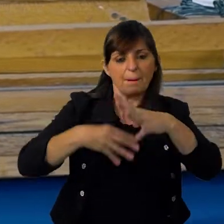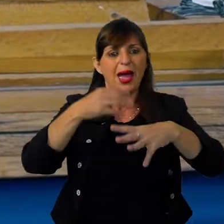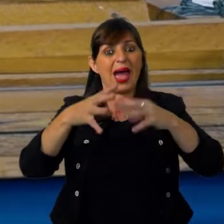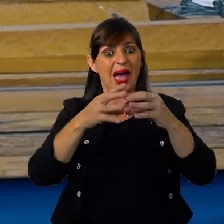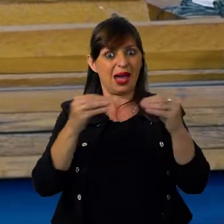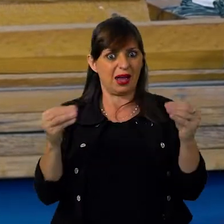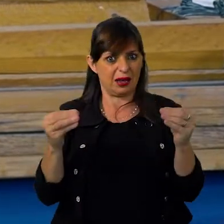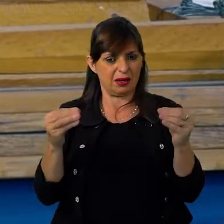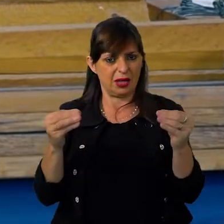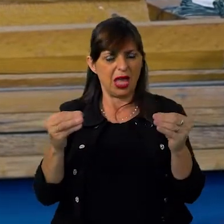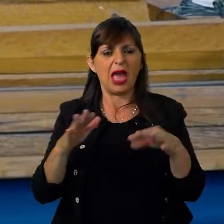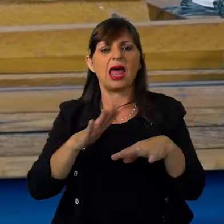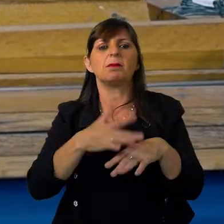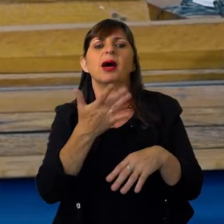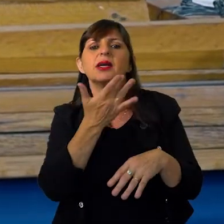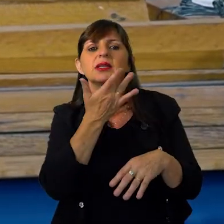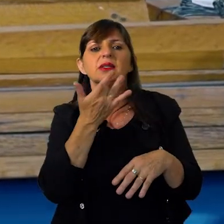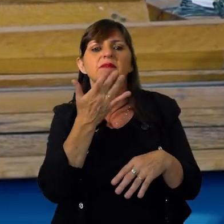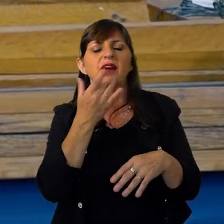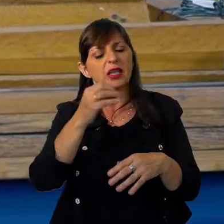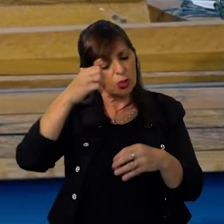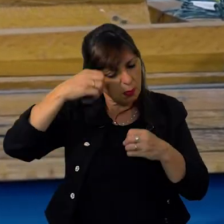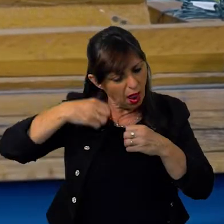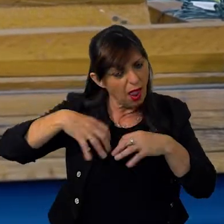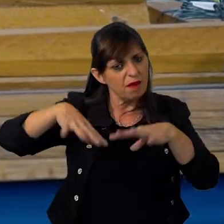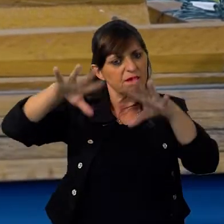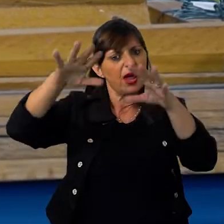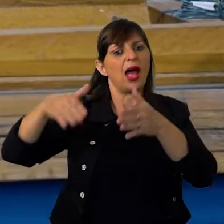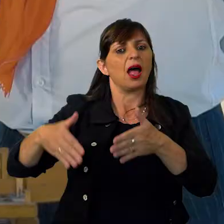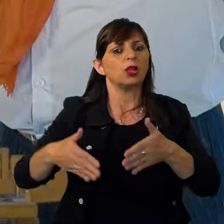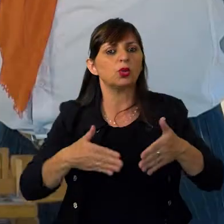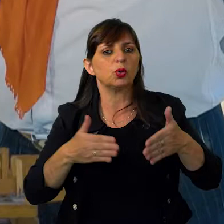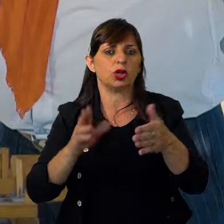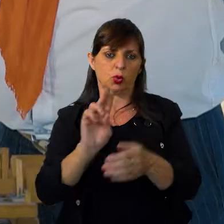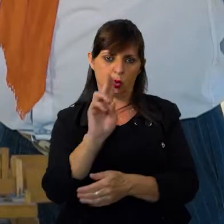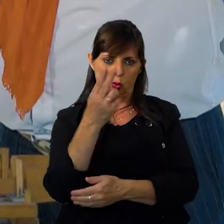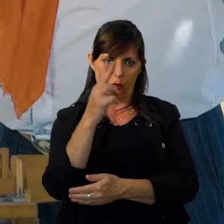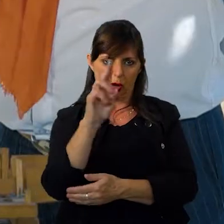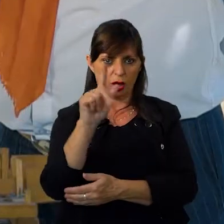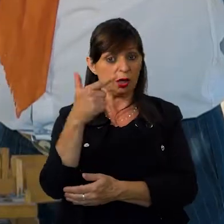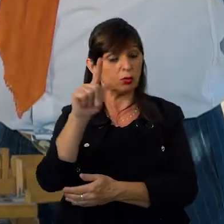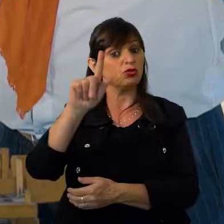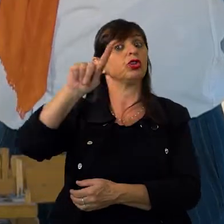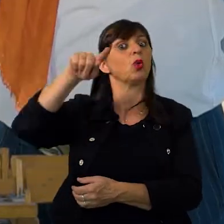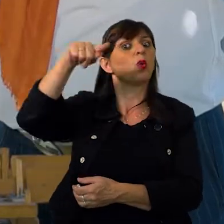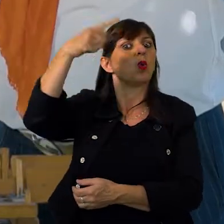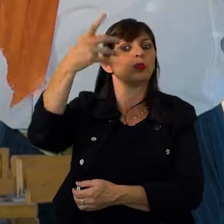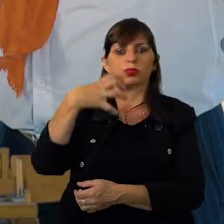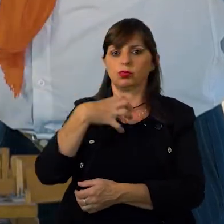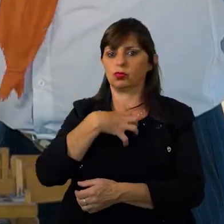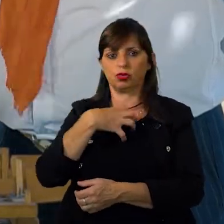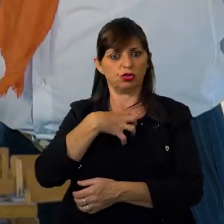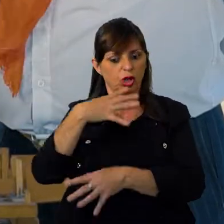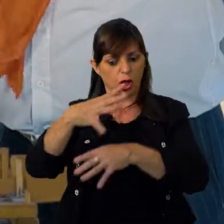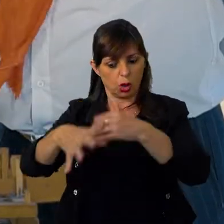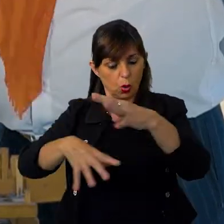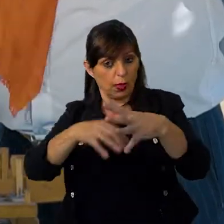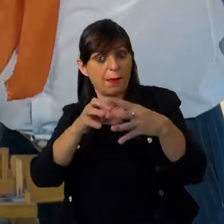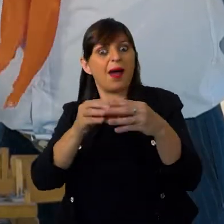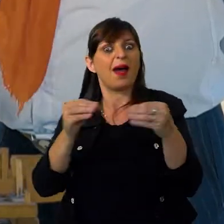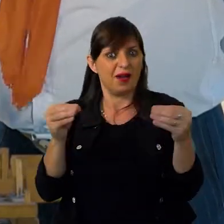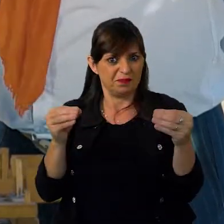o envio o transporte sobre a água do rio Uruguai não era por outra razão que ser uma raiva desse jeito